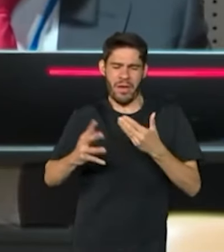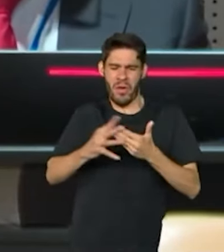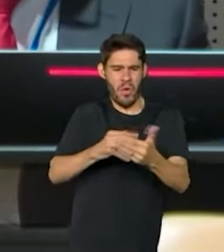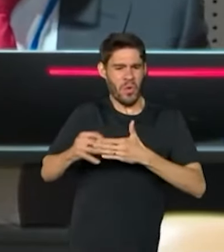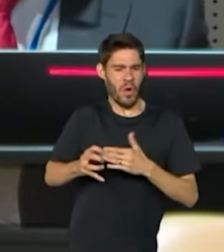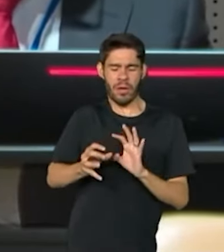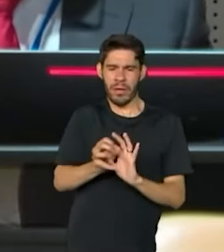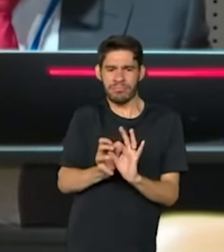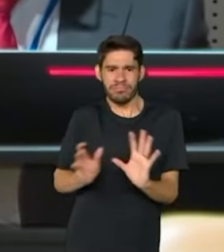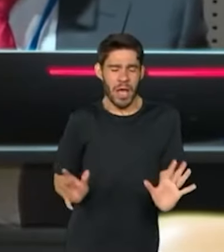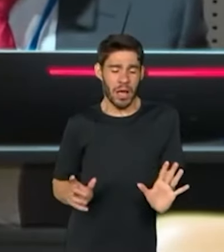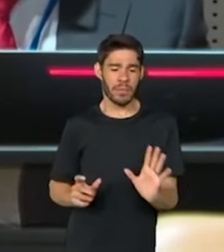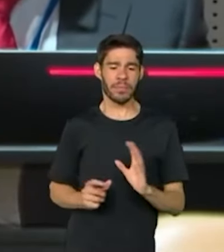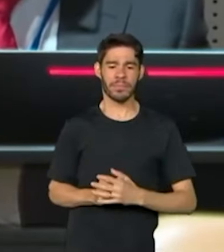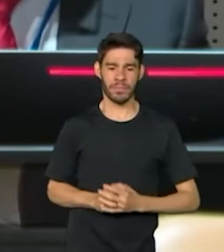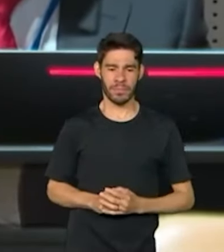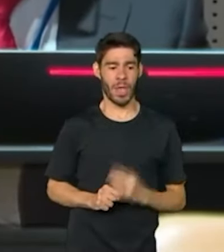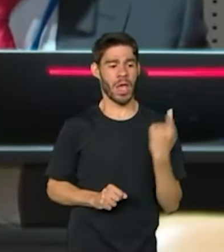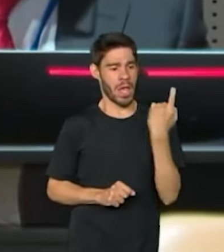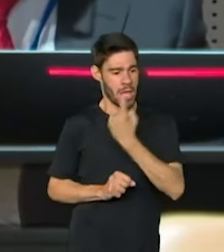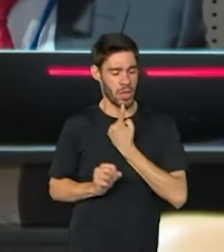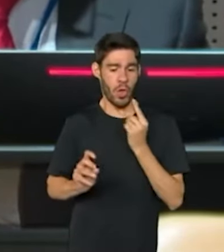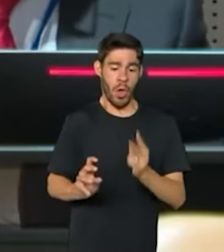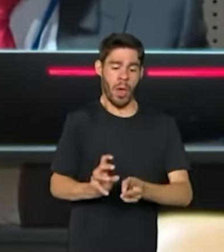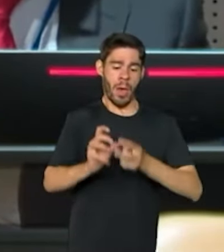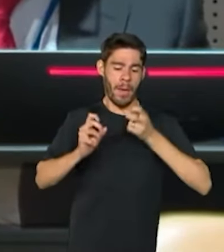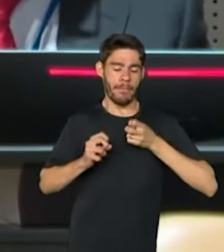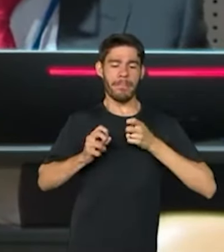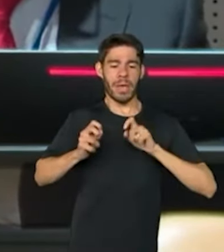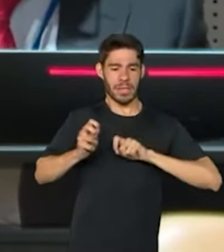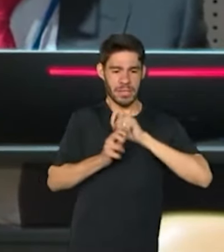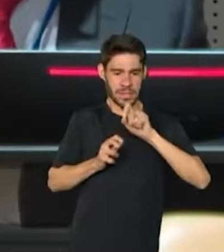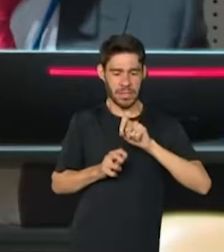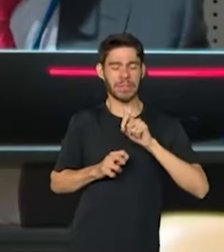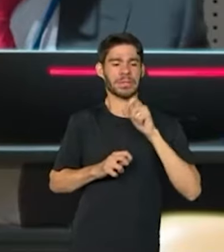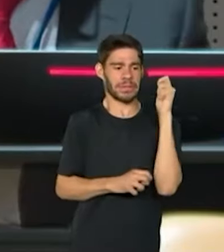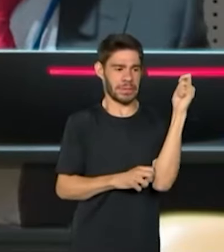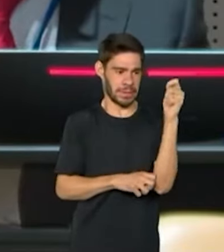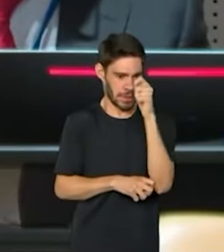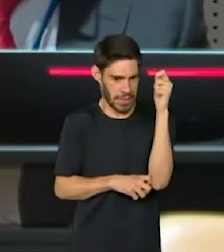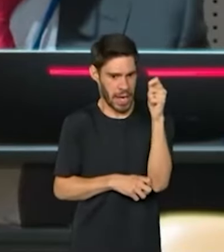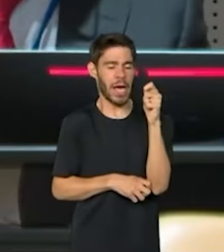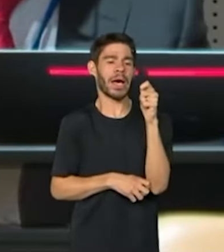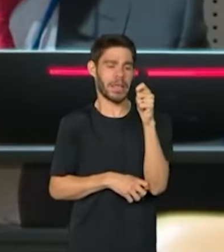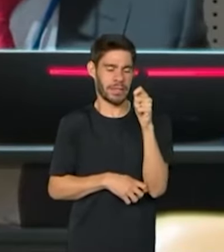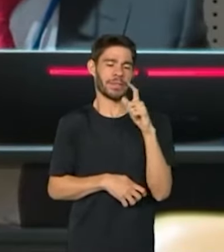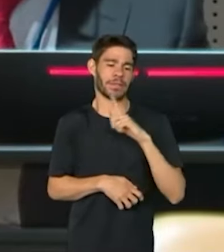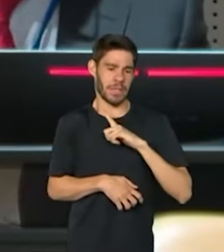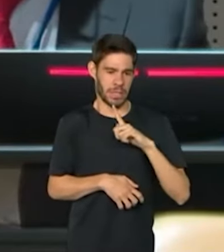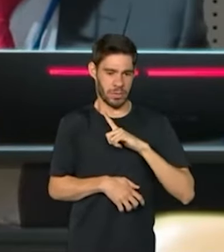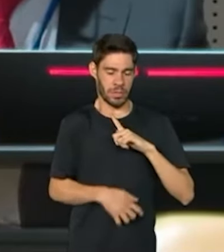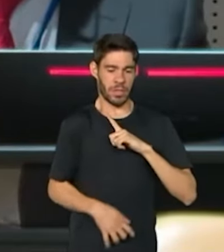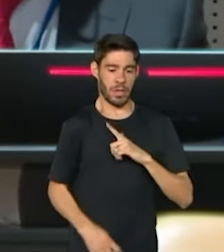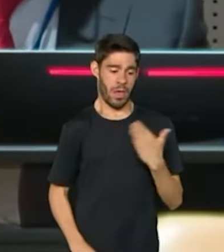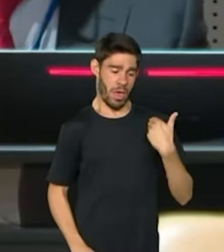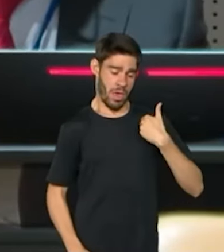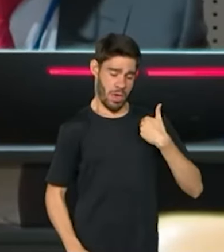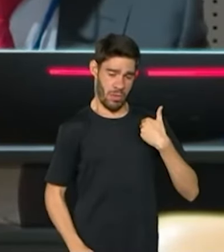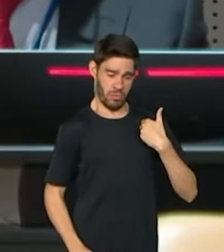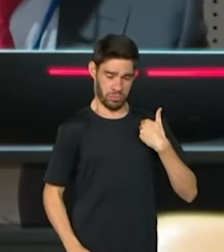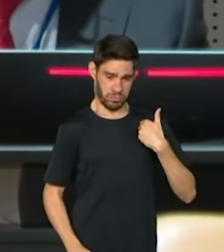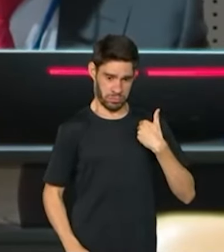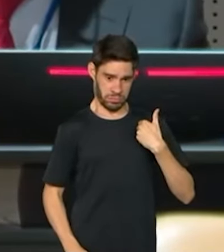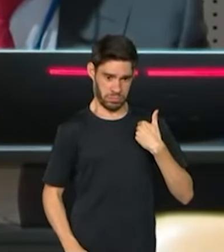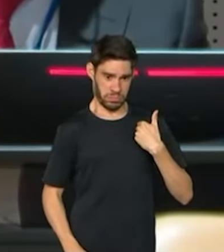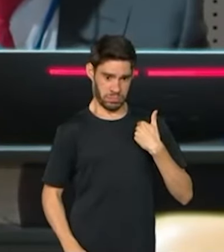seja, e nós estamos percebendo, sabe, a gravidade que isso pode representar. Eu, sinceramente, acho